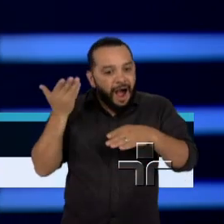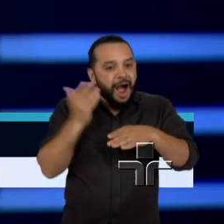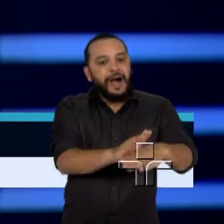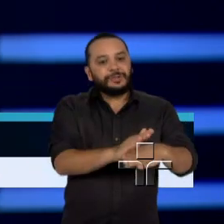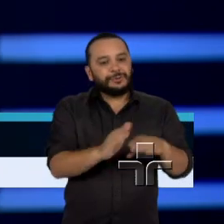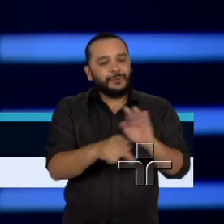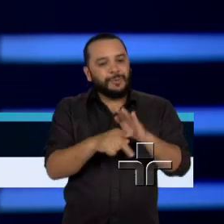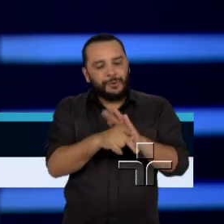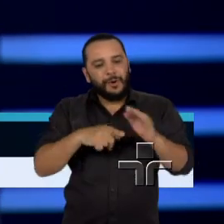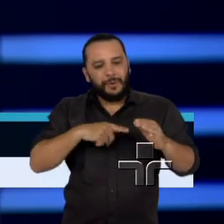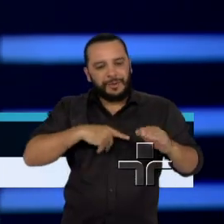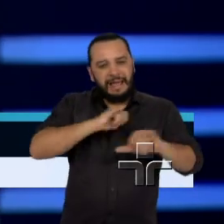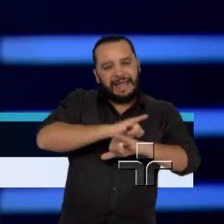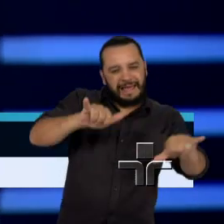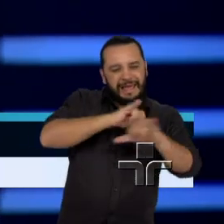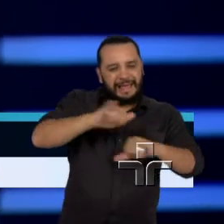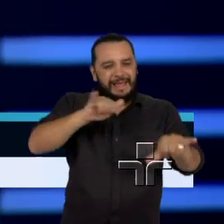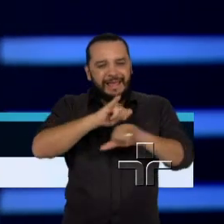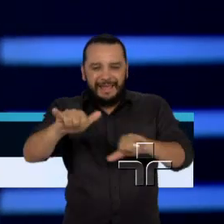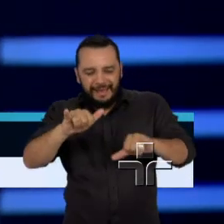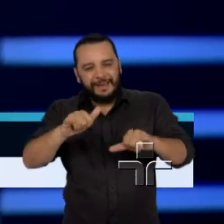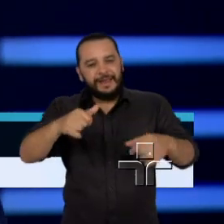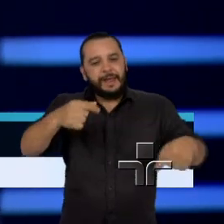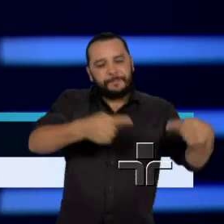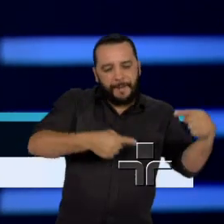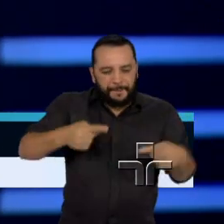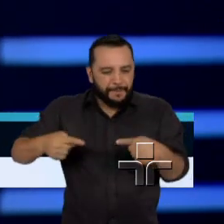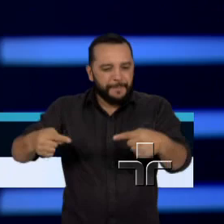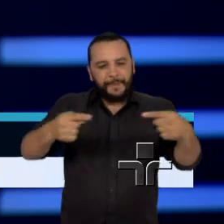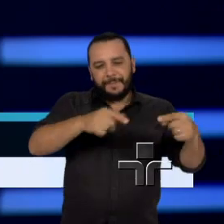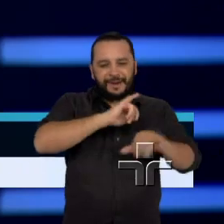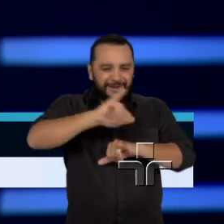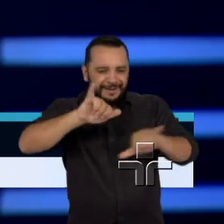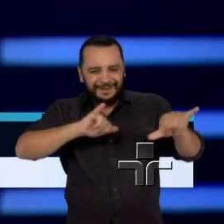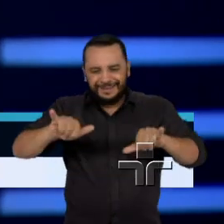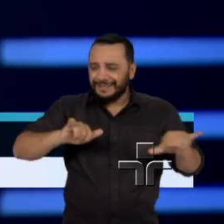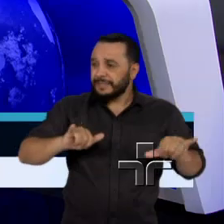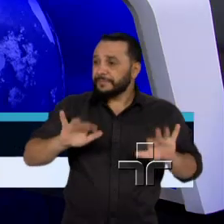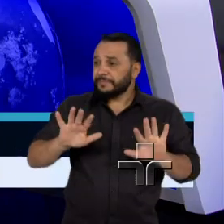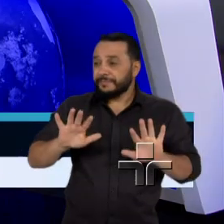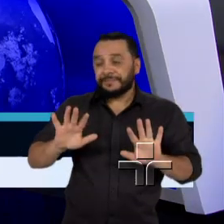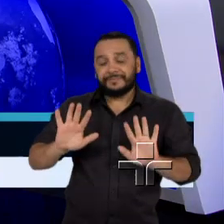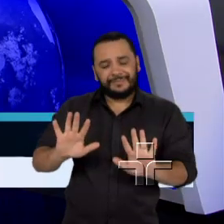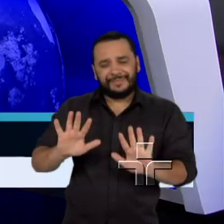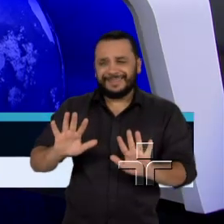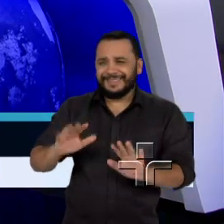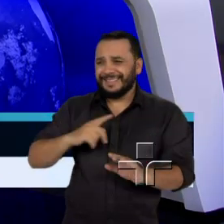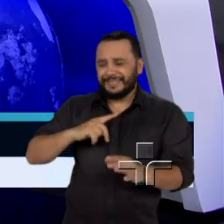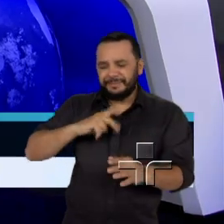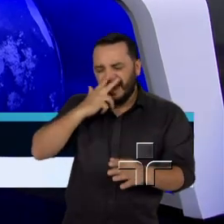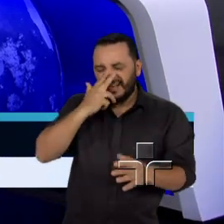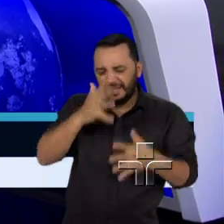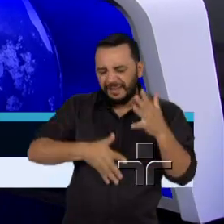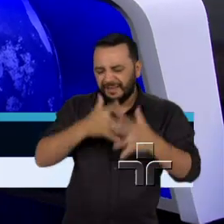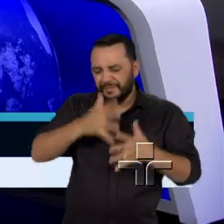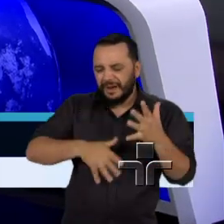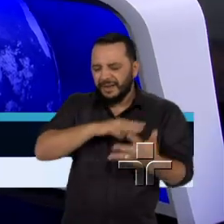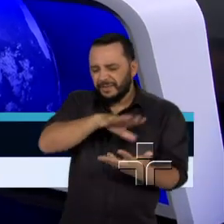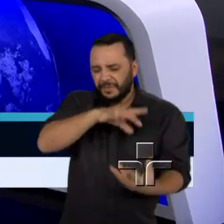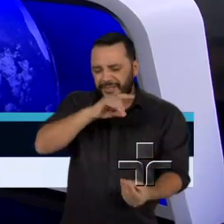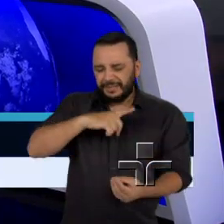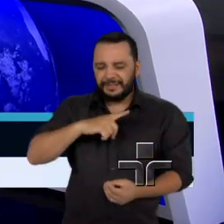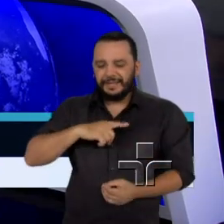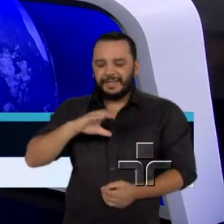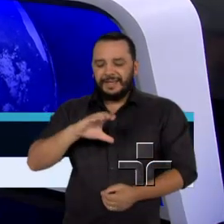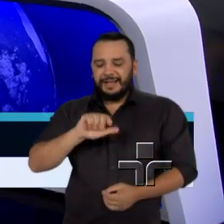fortemente estruturadas para o embate eleitoral, e no fundo teve uma interpretação que isso acabou distorcendo a democracia. Então, assim, tanto o Caixa 2 como o